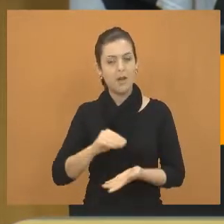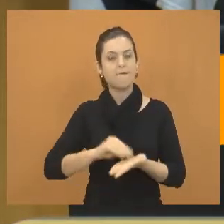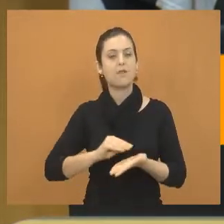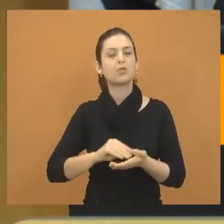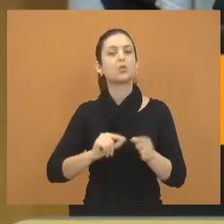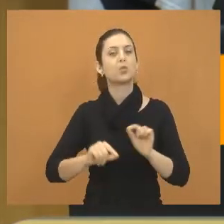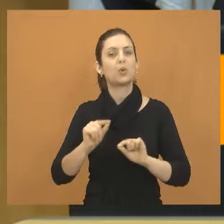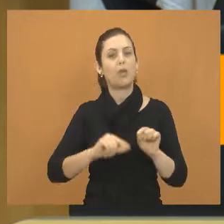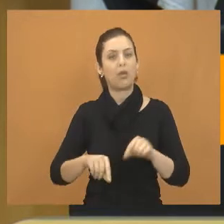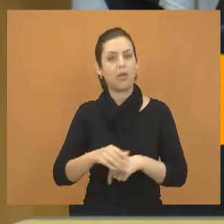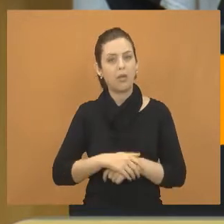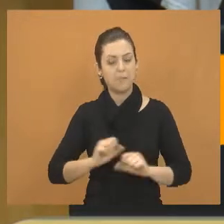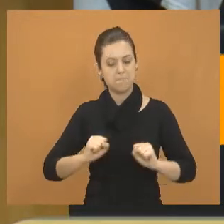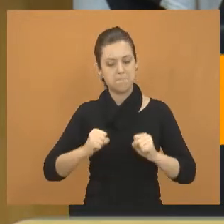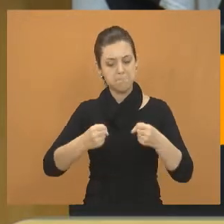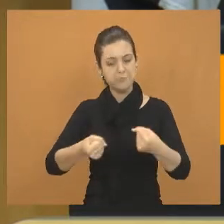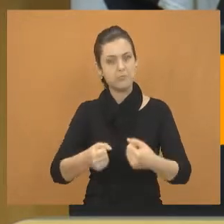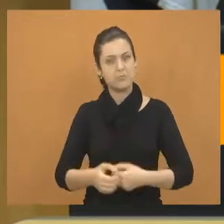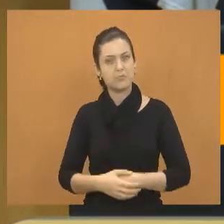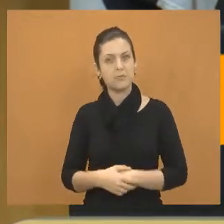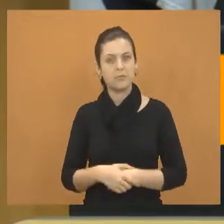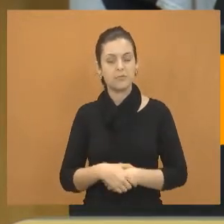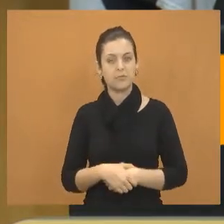quê? Falta empenho.